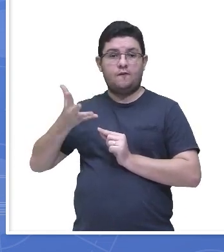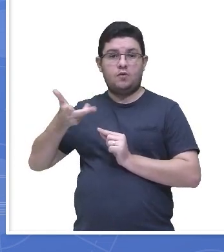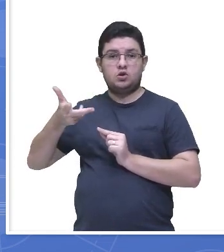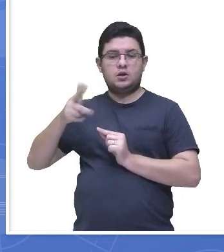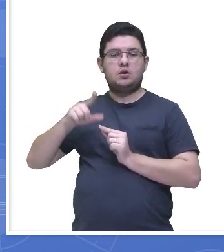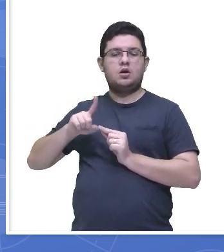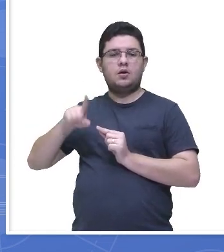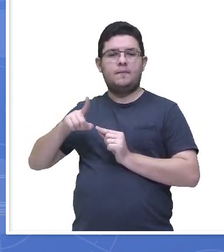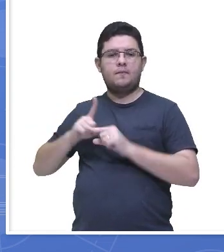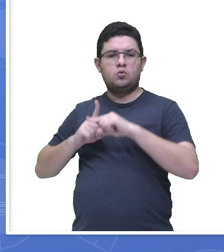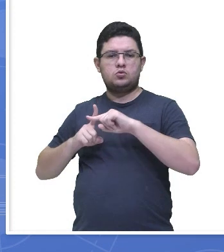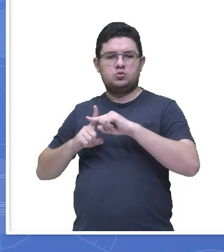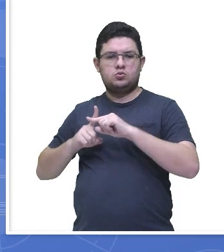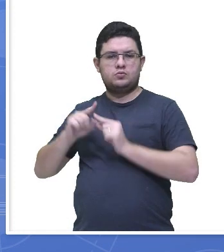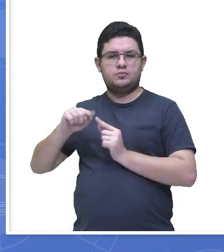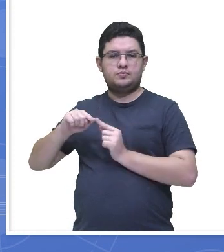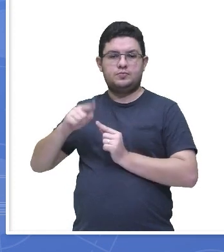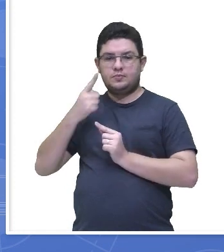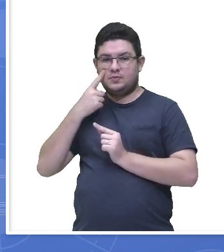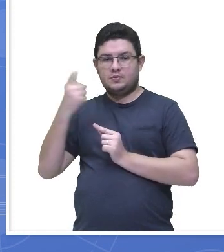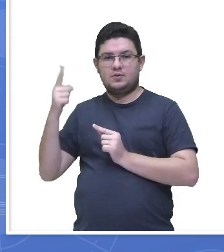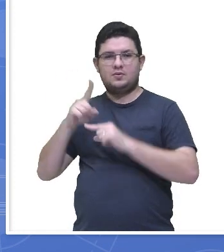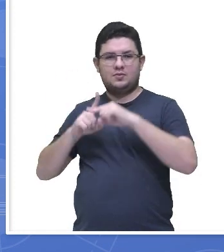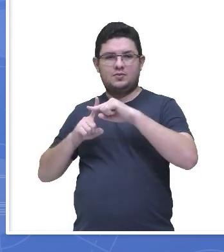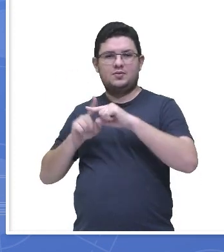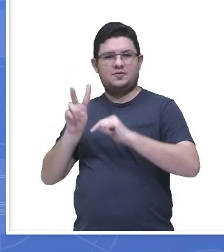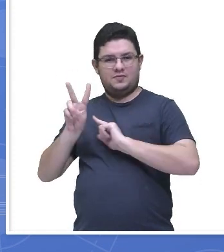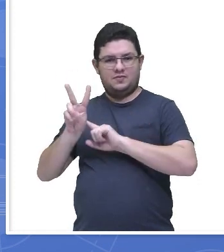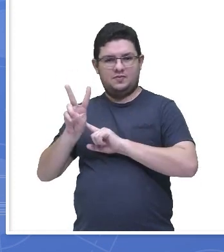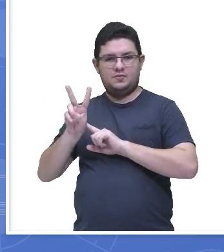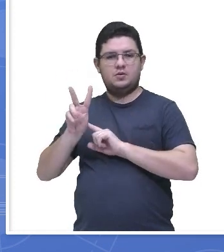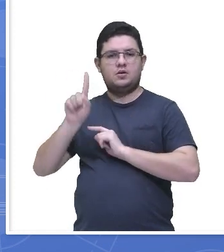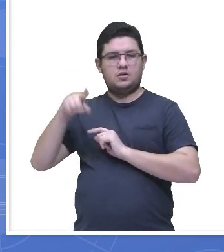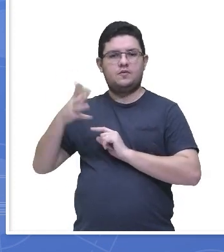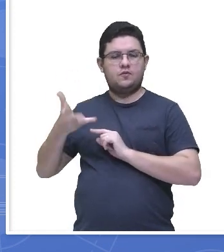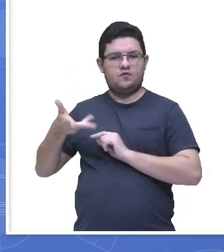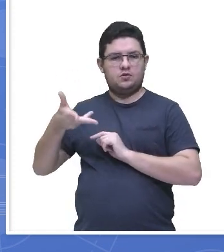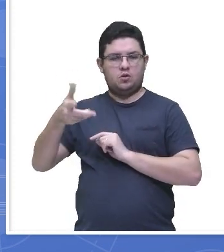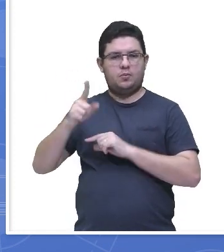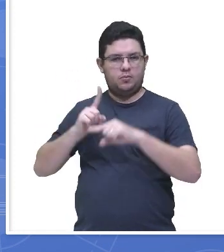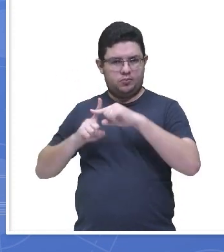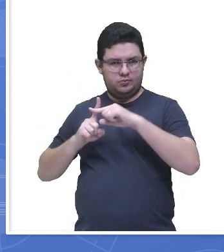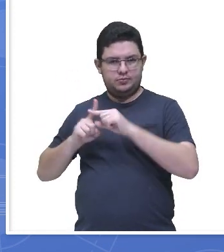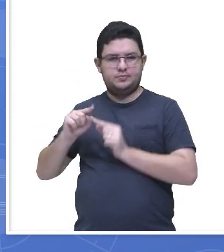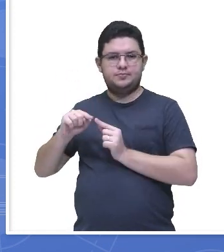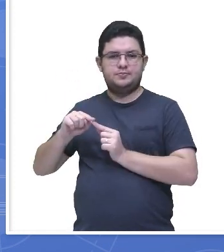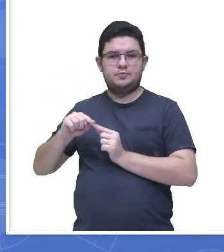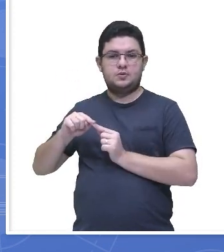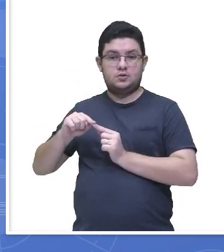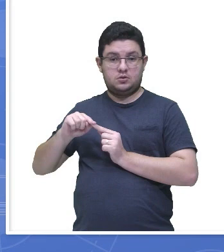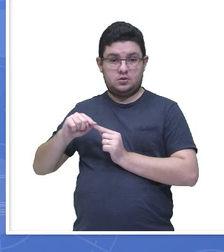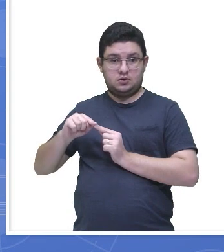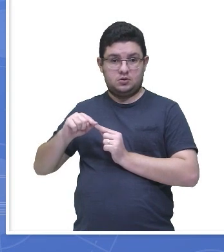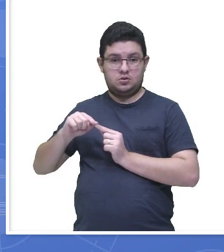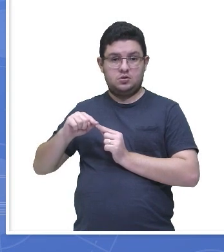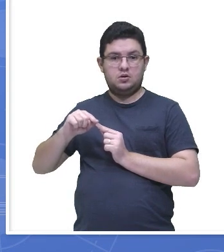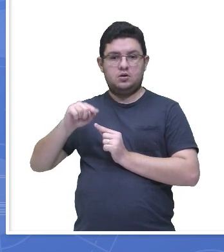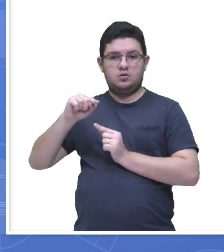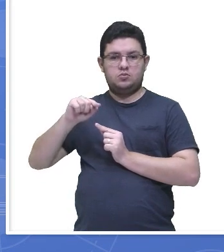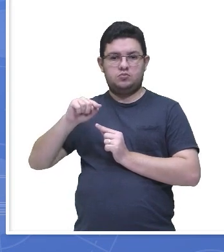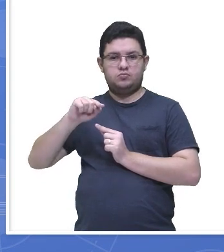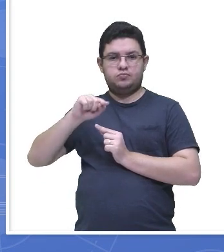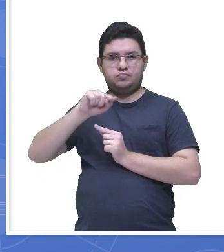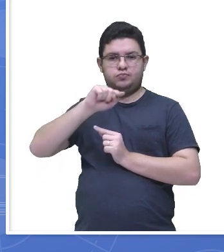a S0 mais VT, né? O gráfico aí para a velocidade constante. Temos também aqui